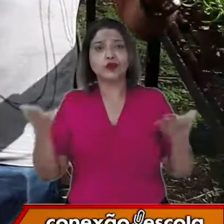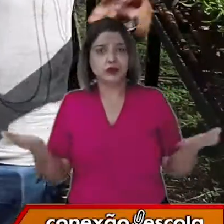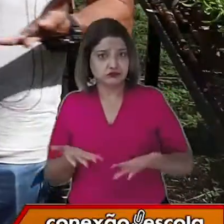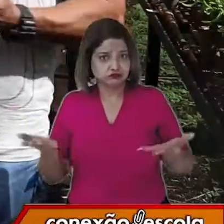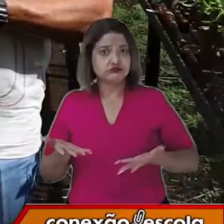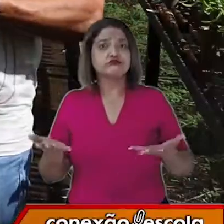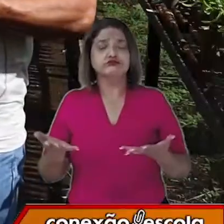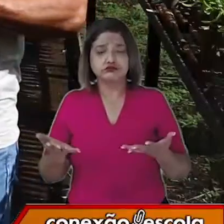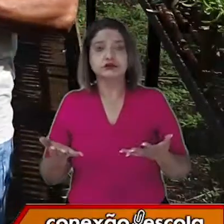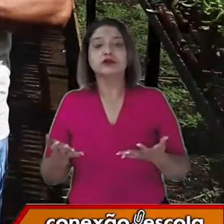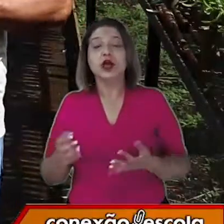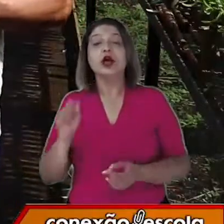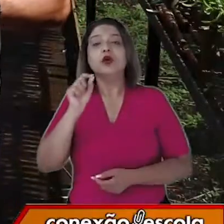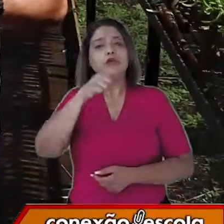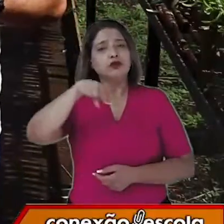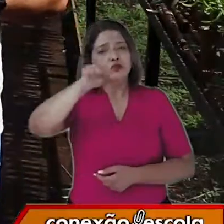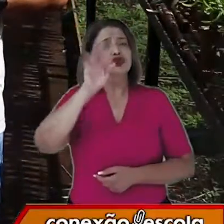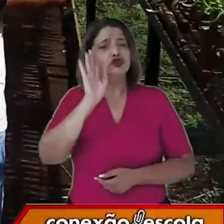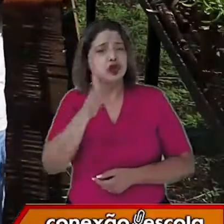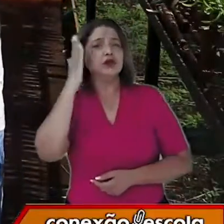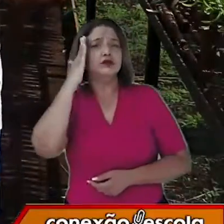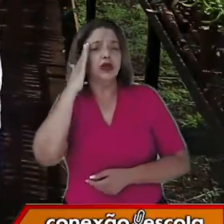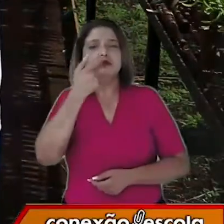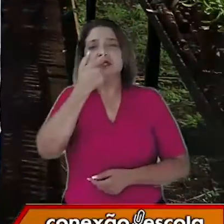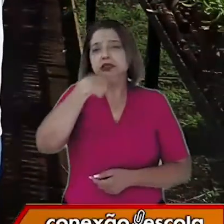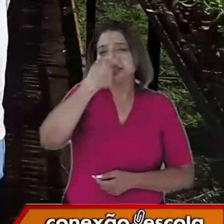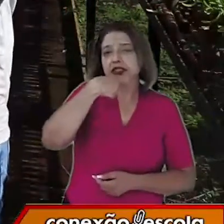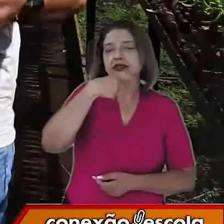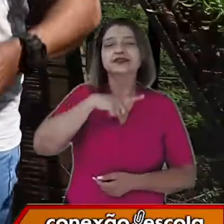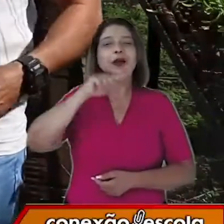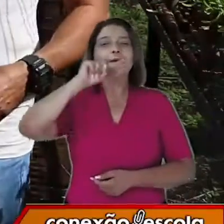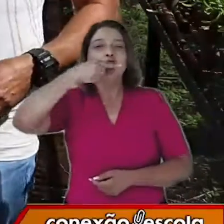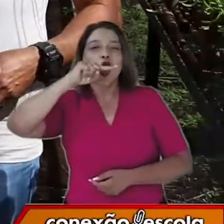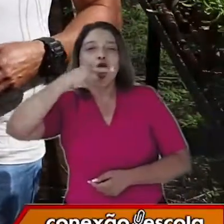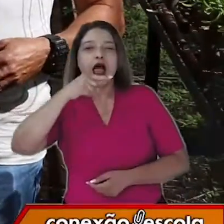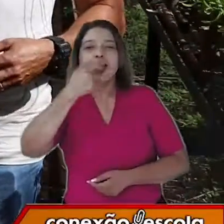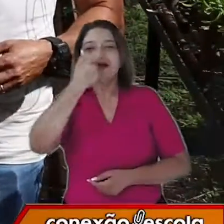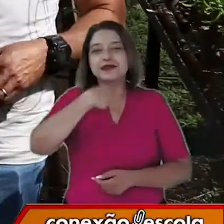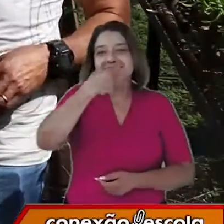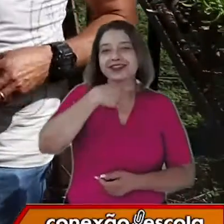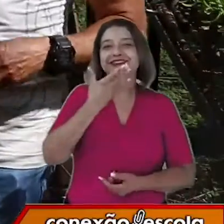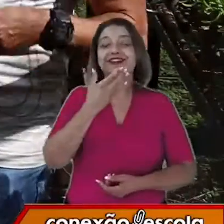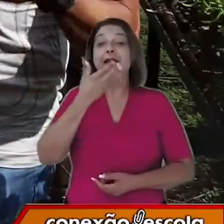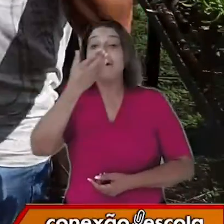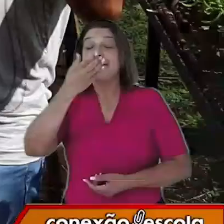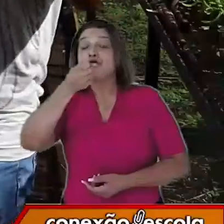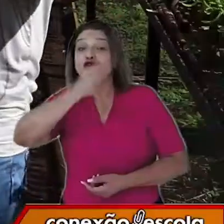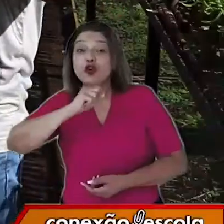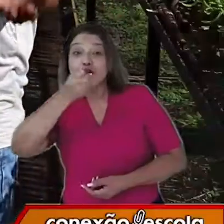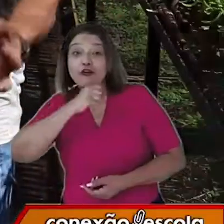Muitos de vocês já devem ter ouvido falar sobre o piqui, sobre o picolé de piqui, sobre o sorvete de